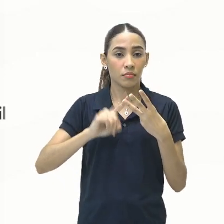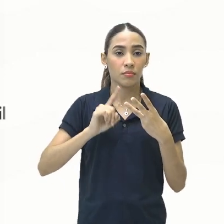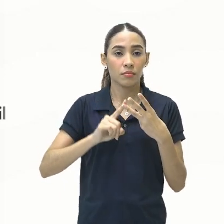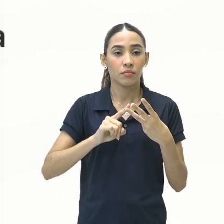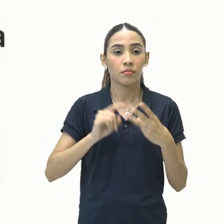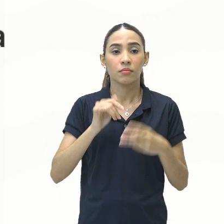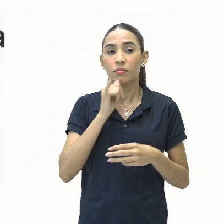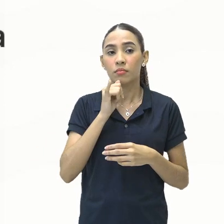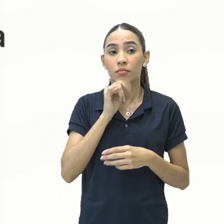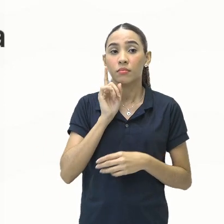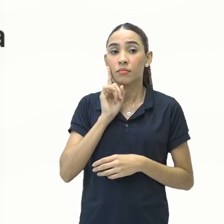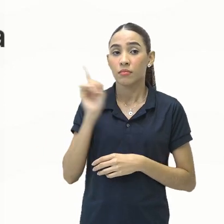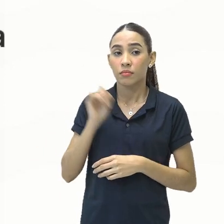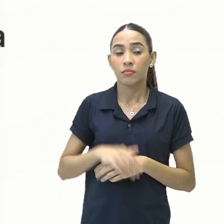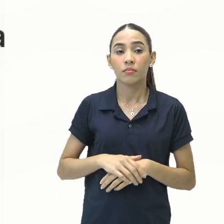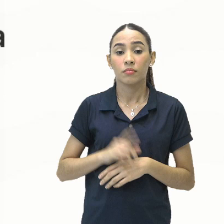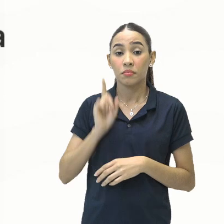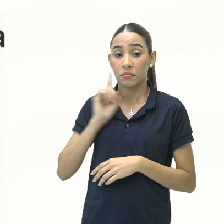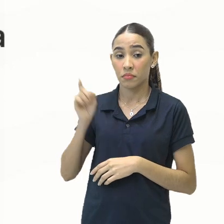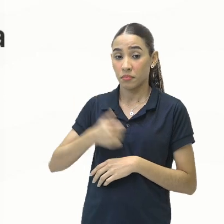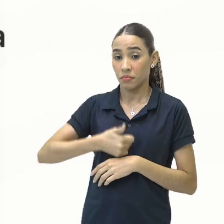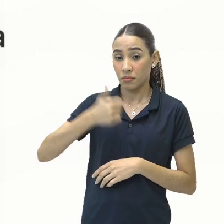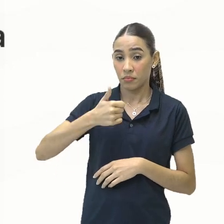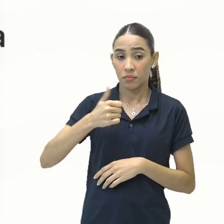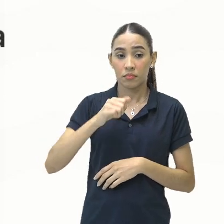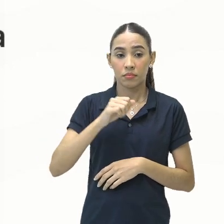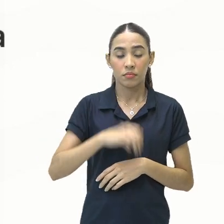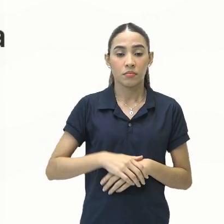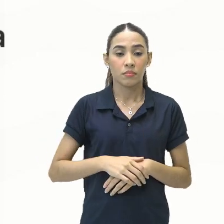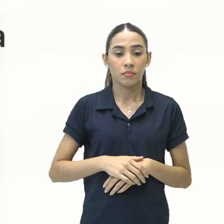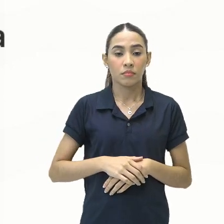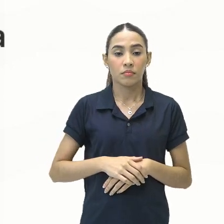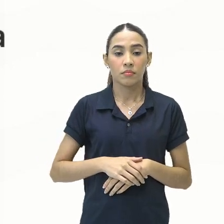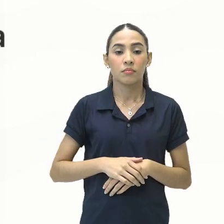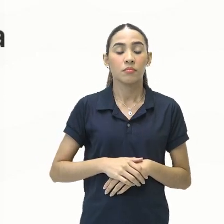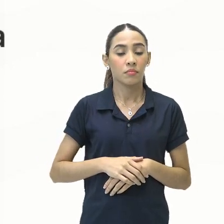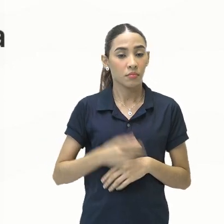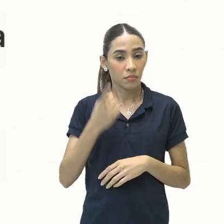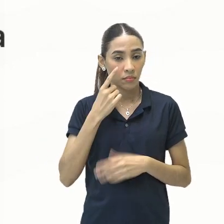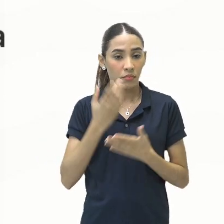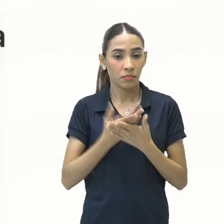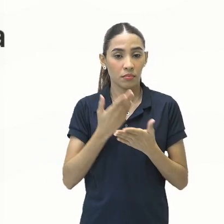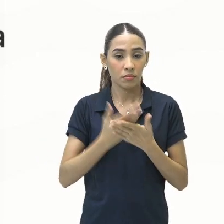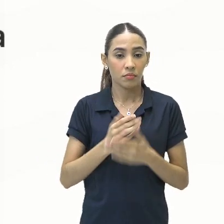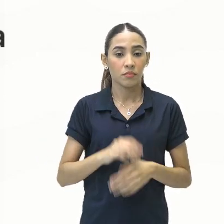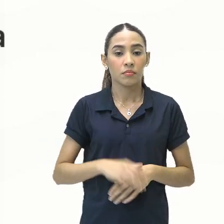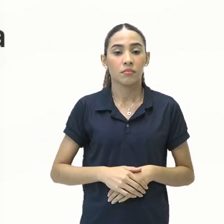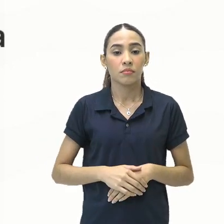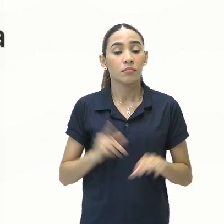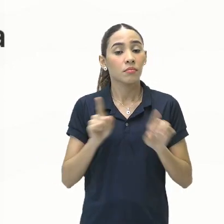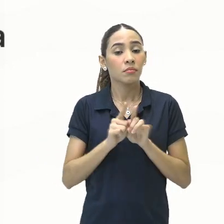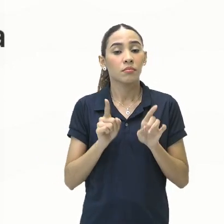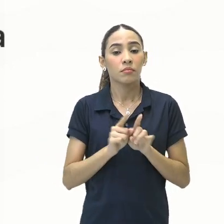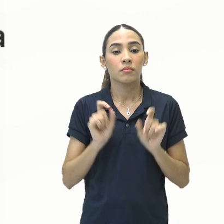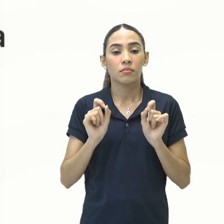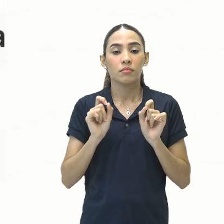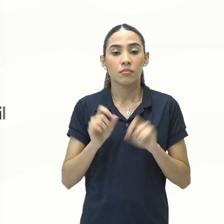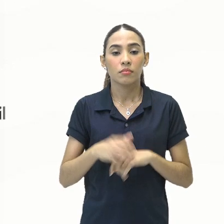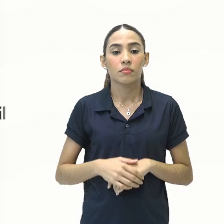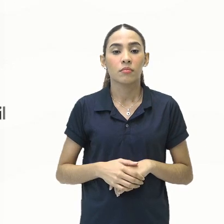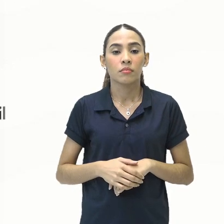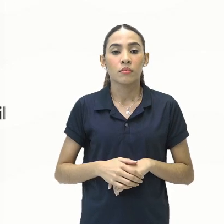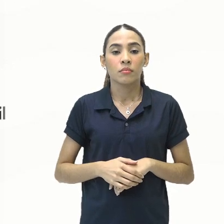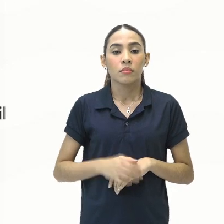olha só, em primeiro lugar, é um conectivo, que nós acabamos de ver, um conectivo de prioridade,